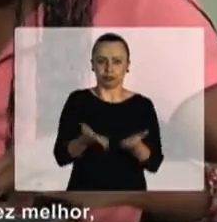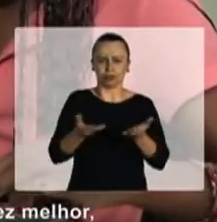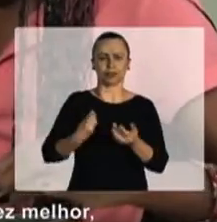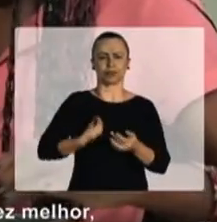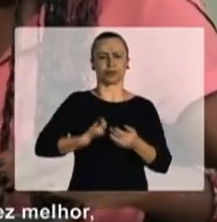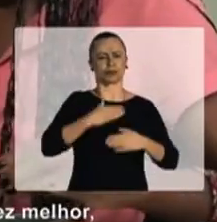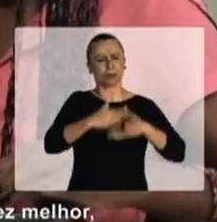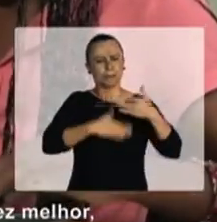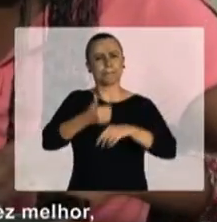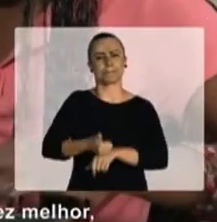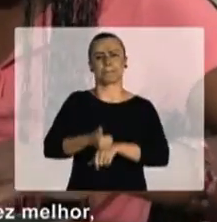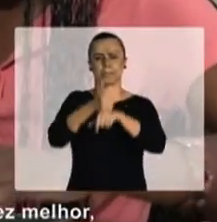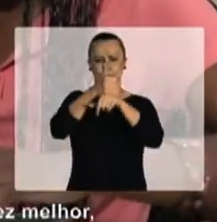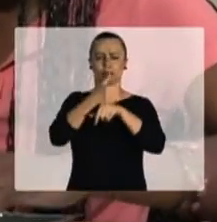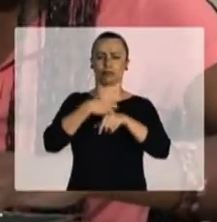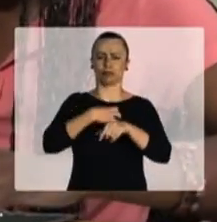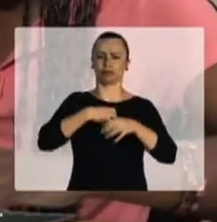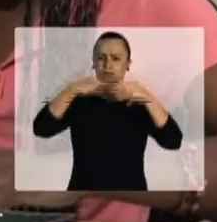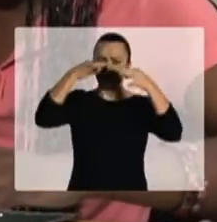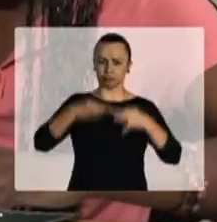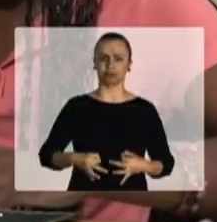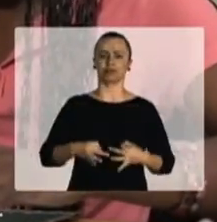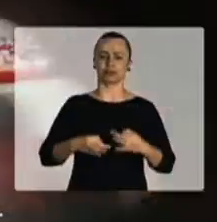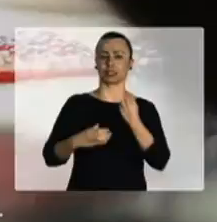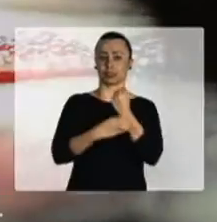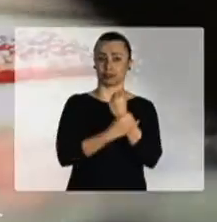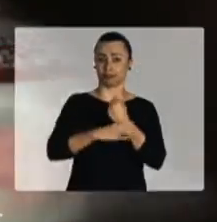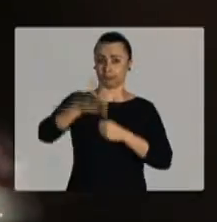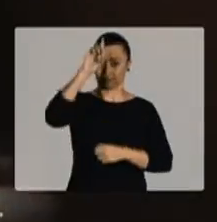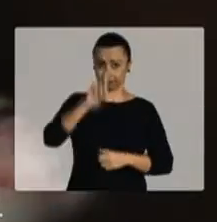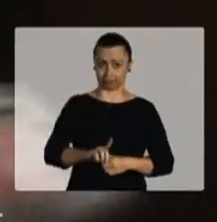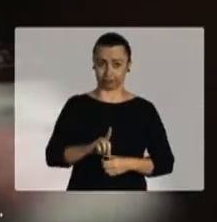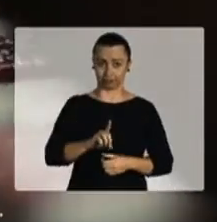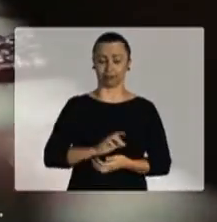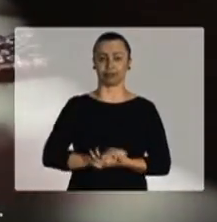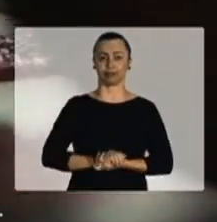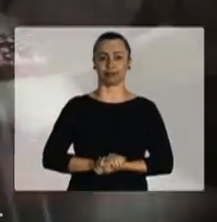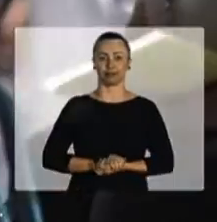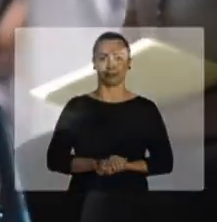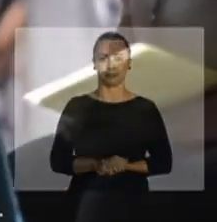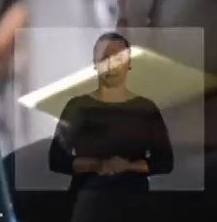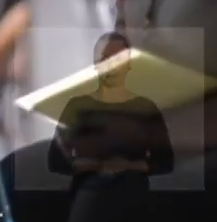para uma vida cada vez melhor, com dignidade e garantia de direitos.